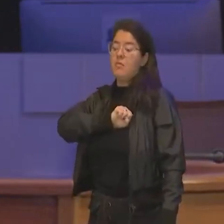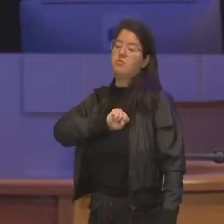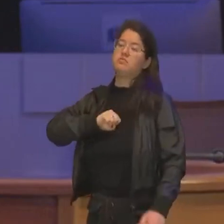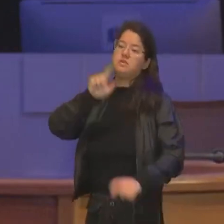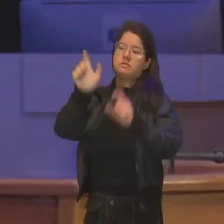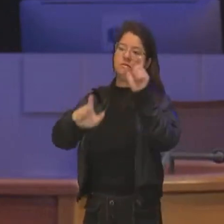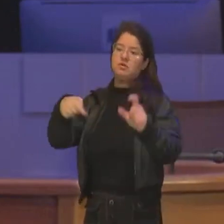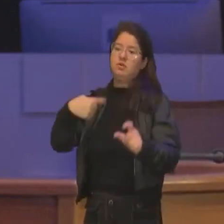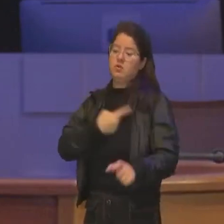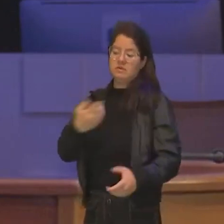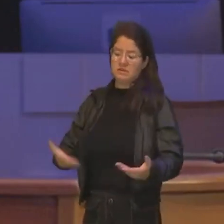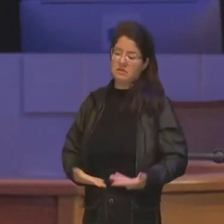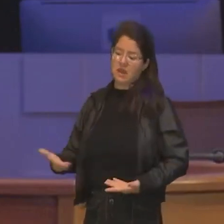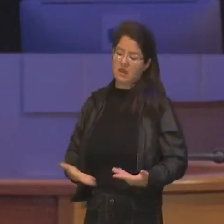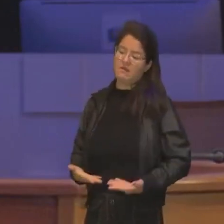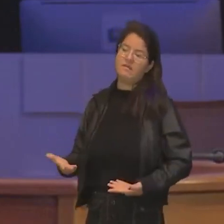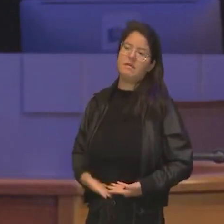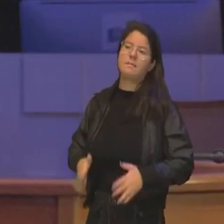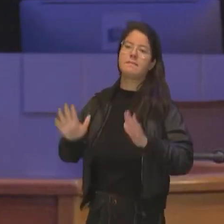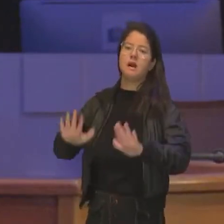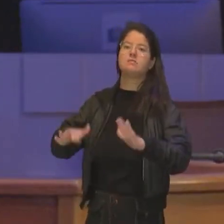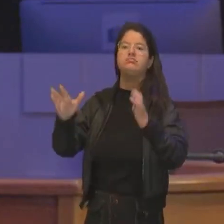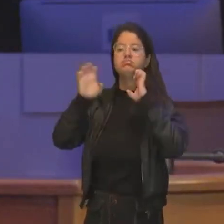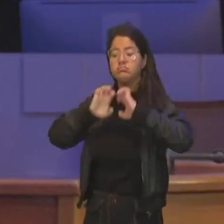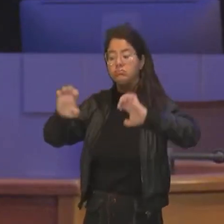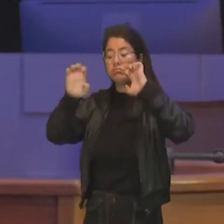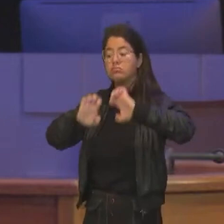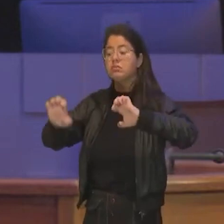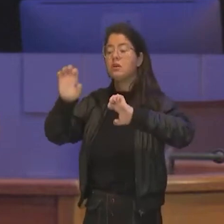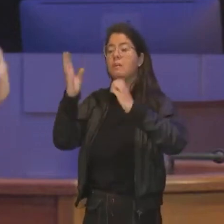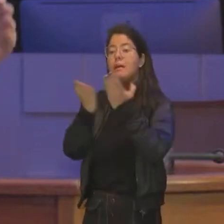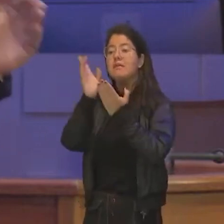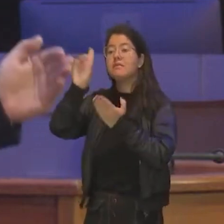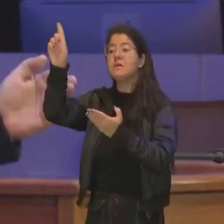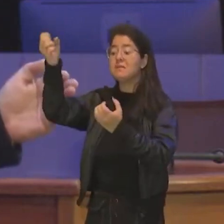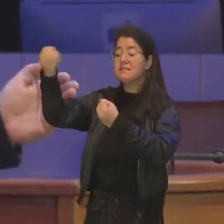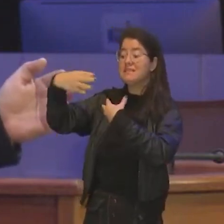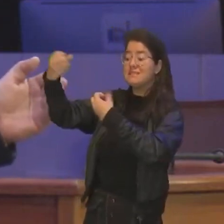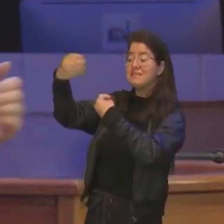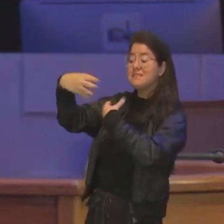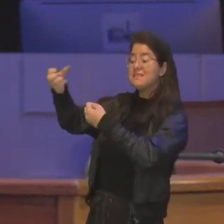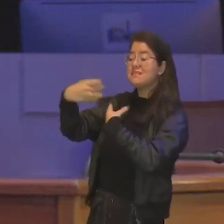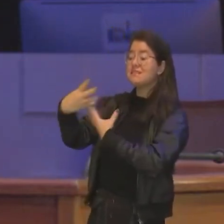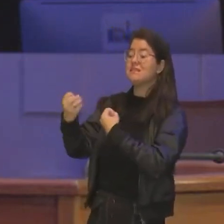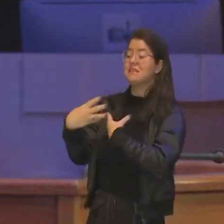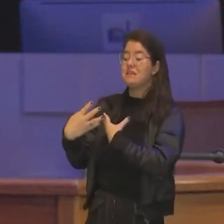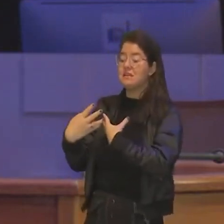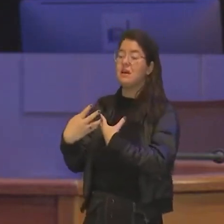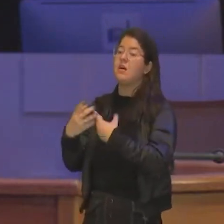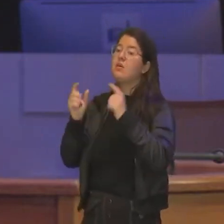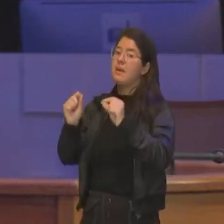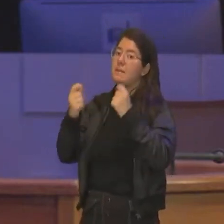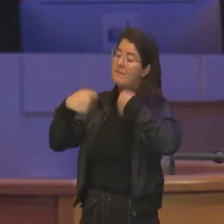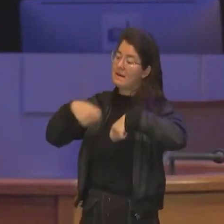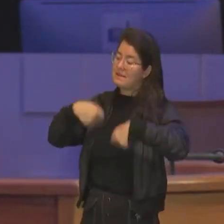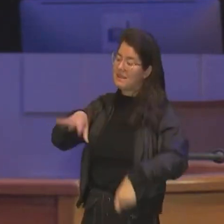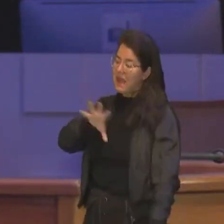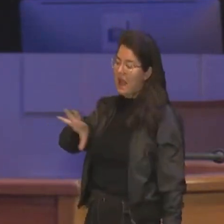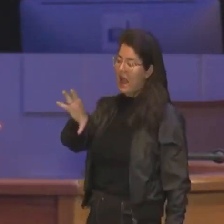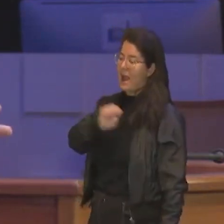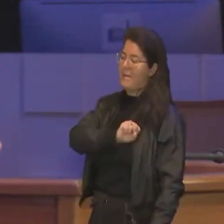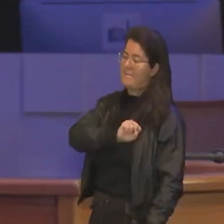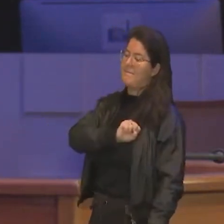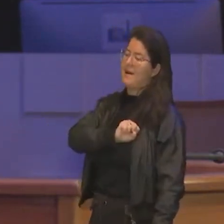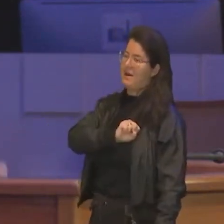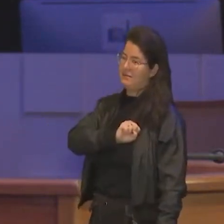E a beleza do Evangelho, da Palavra de Deus, é nos ensinar a amar quem nós servimos. Há